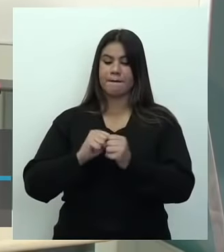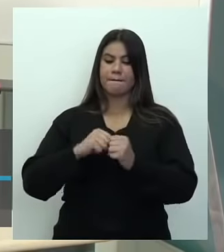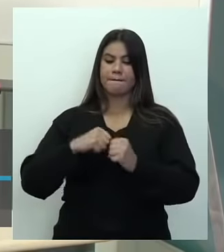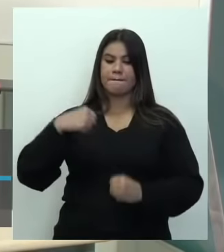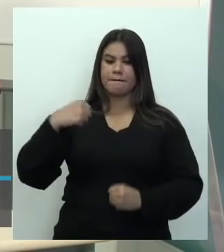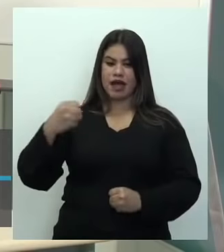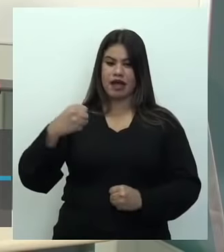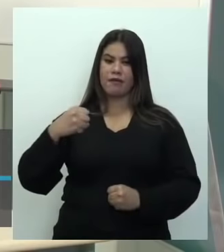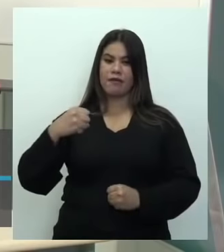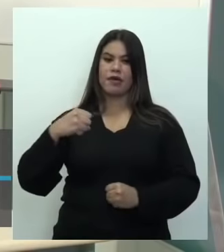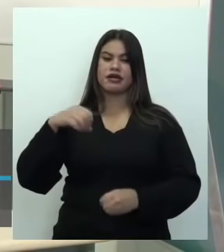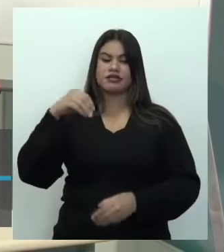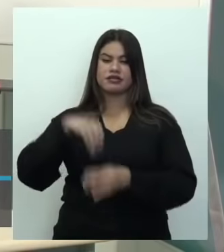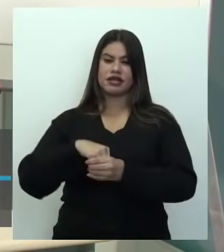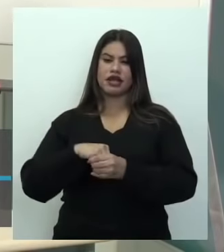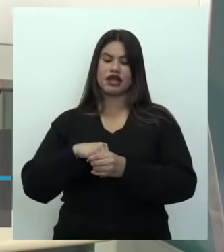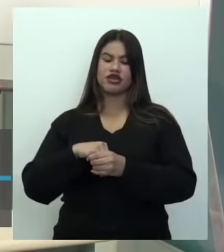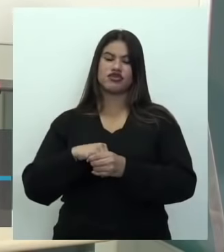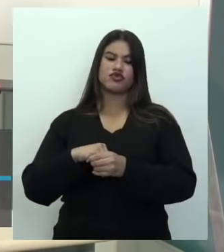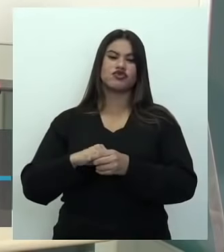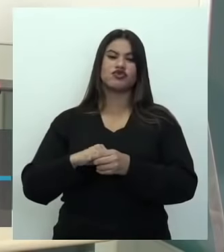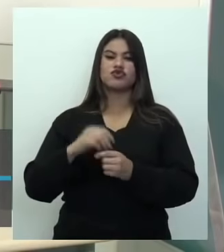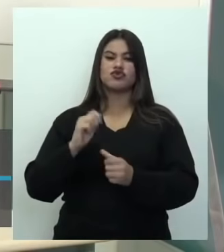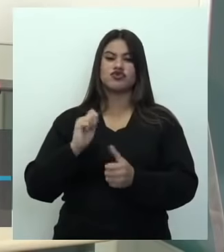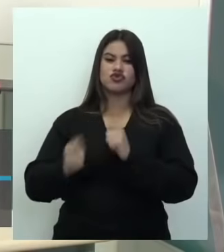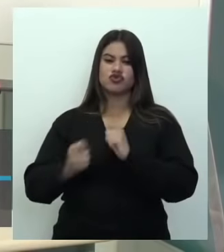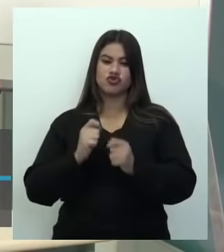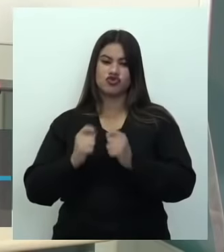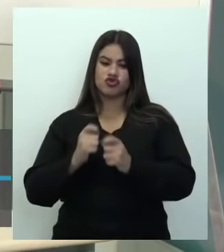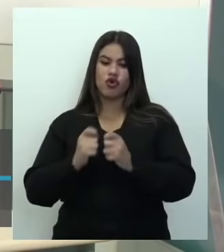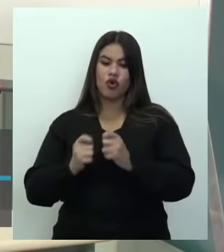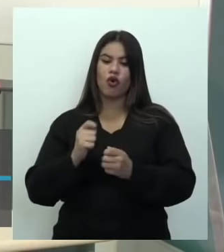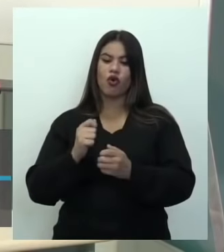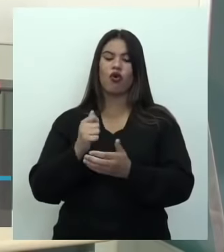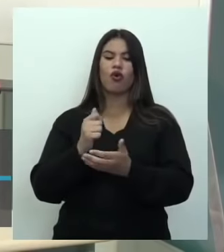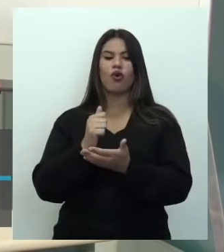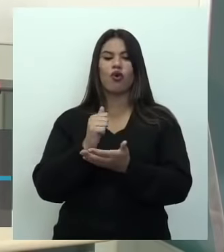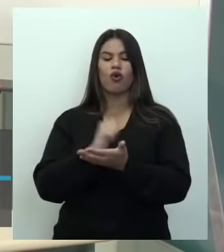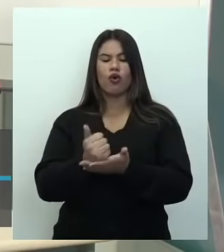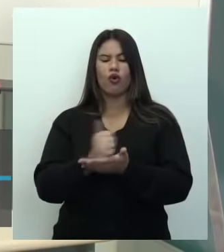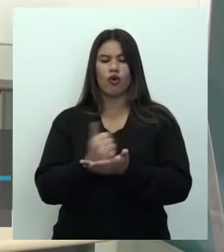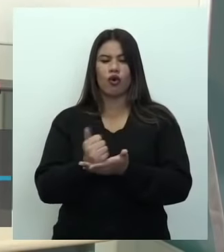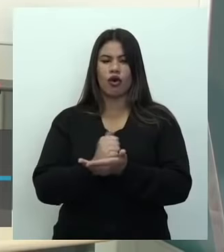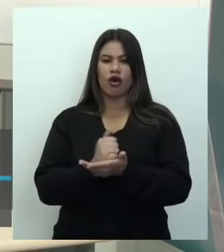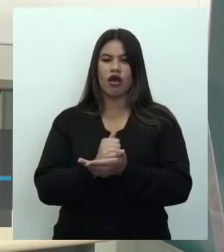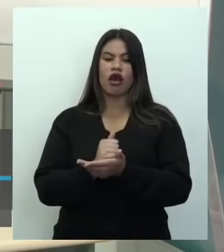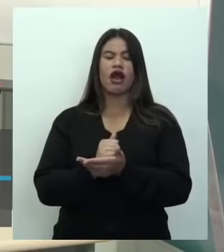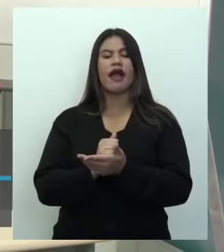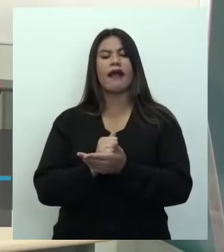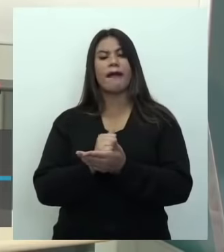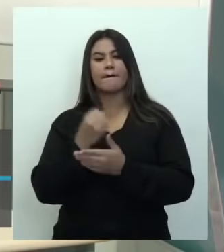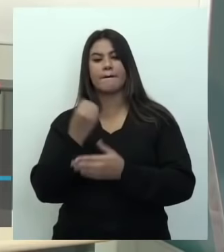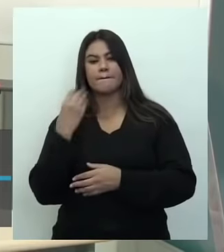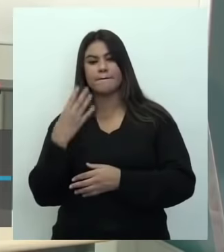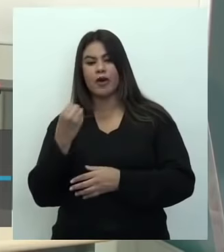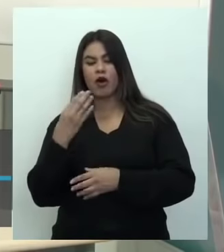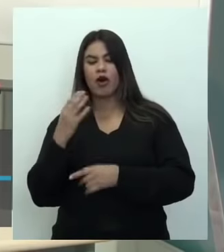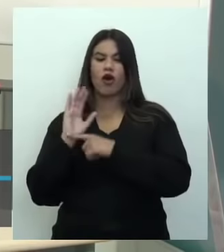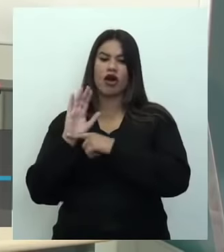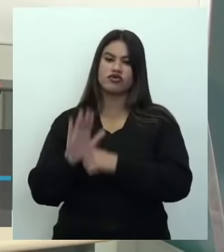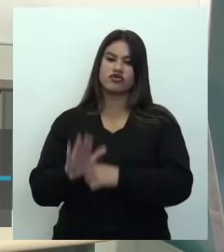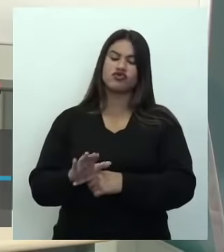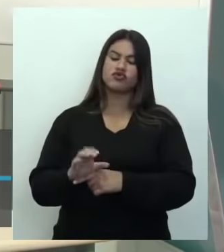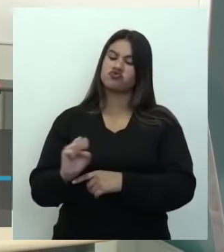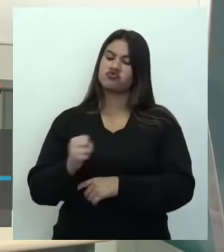jogos, principalmente jogos de RPG aí, se ele ajudava ou não, se esse recurso ele era